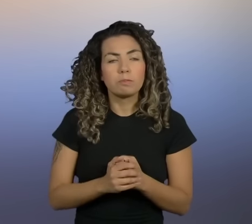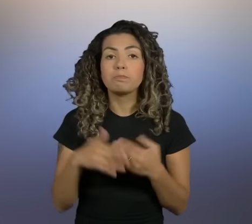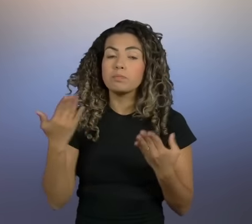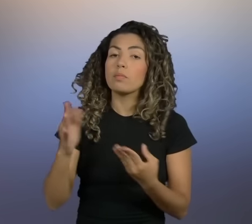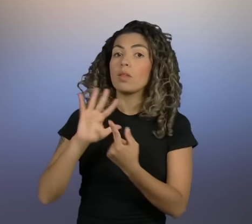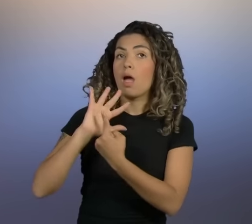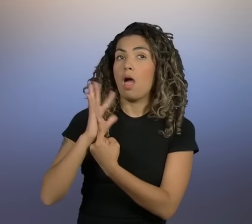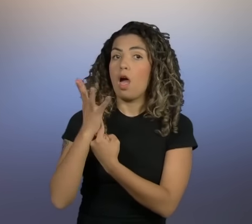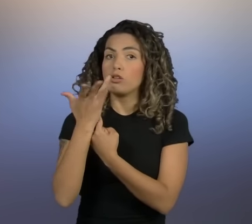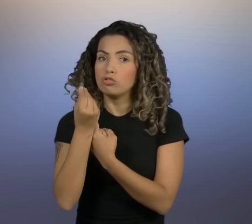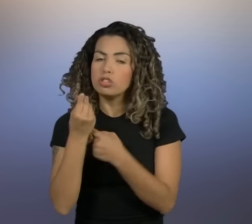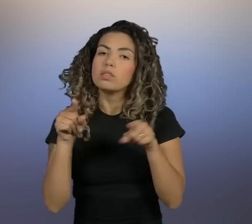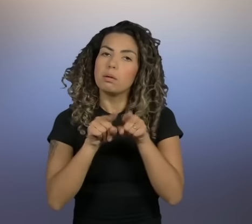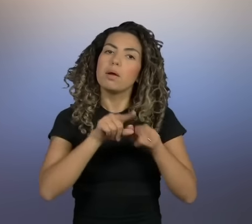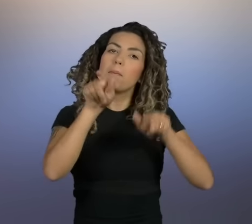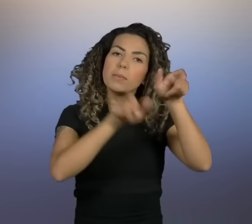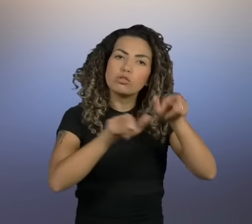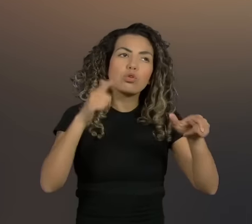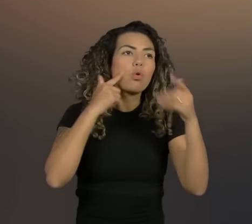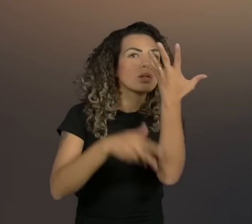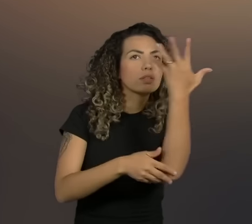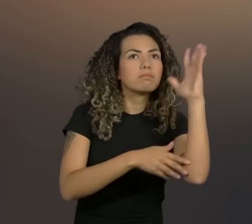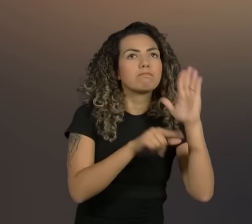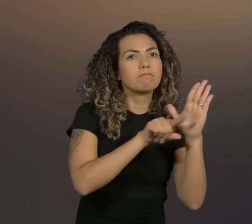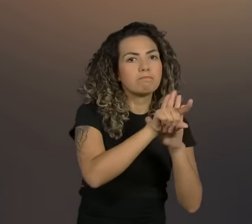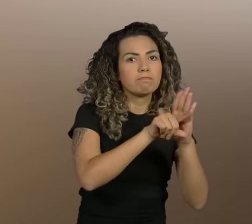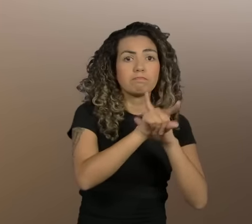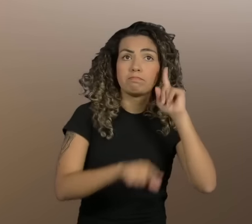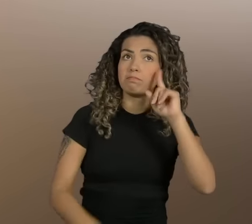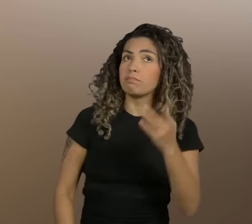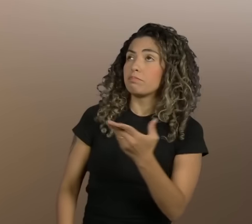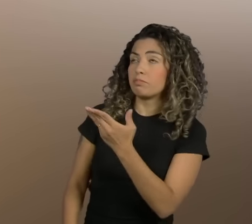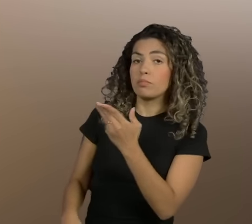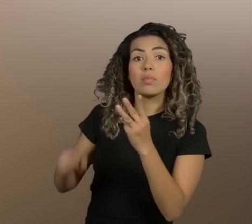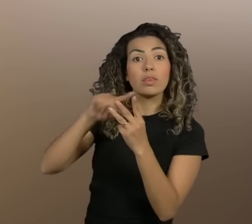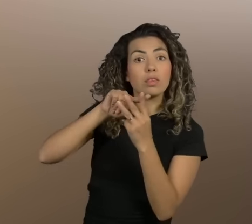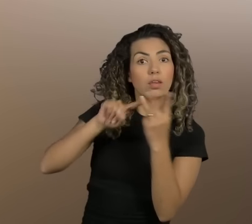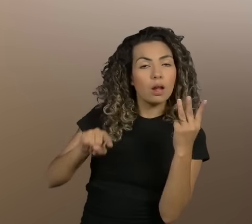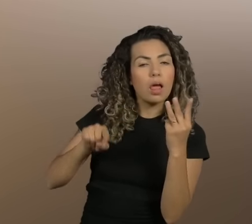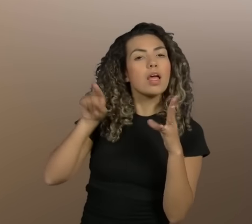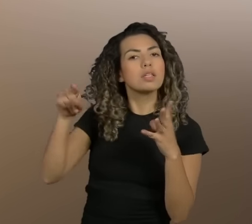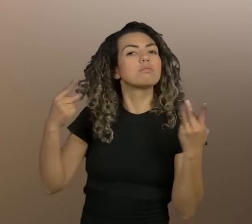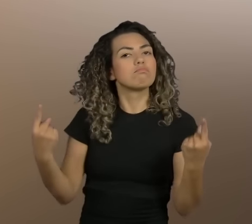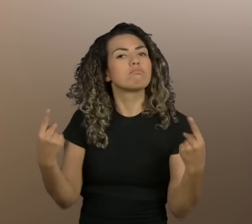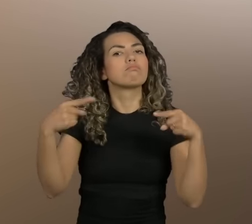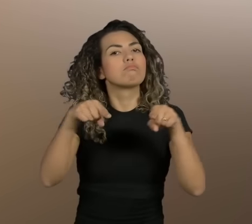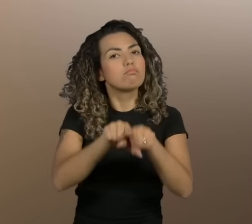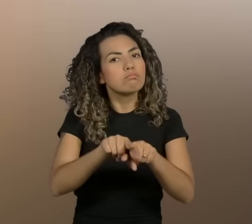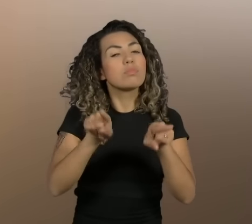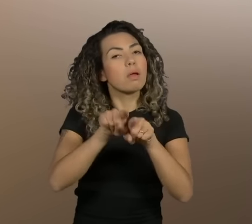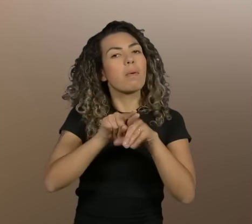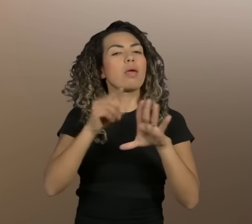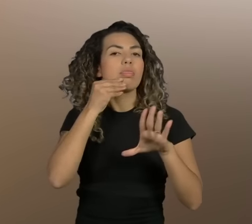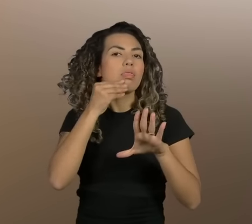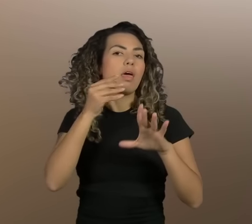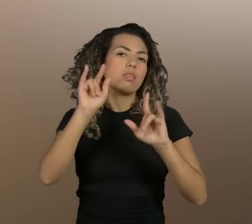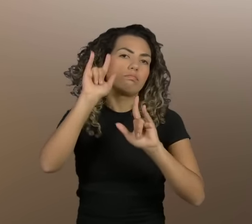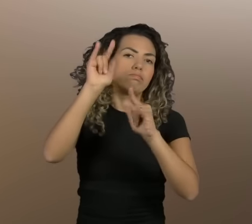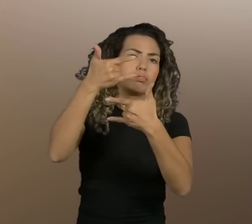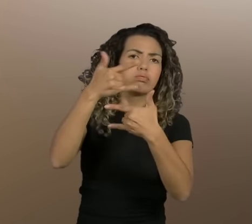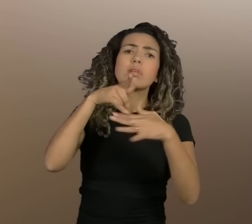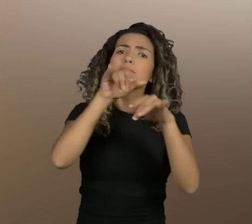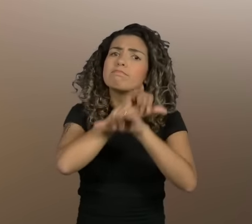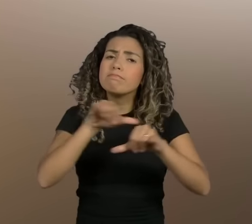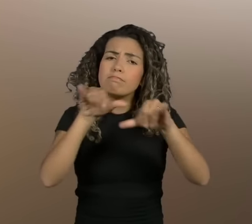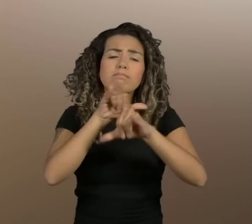Artistas e ambientalistas, entre eles Lenine, Ney Matogrosso e Maria Bethânia, se uniram em vídeo que pede a inclusão